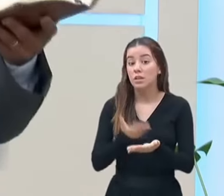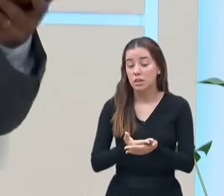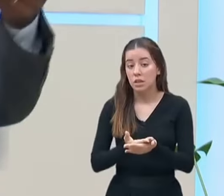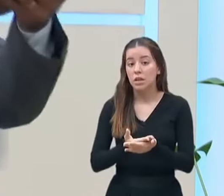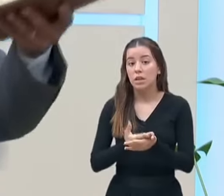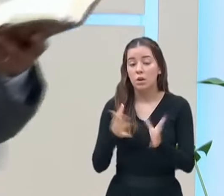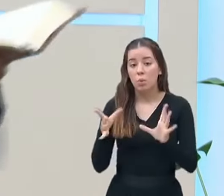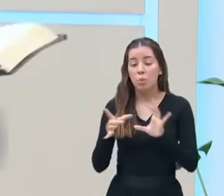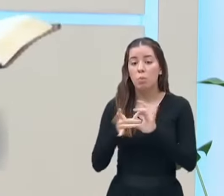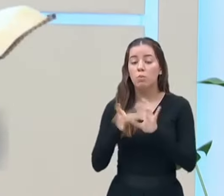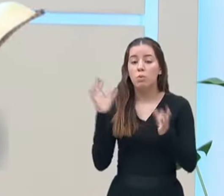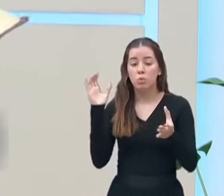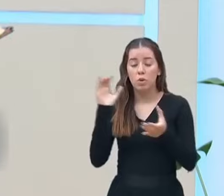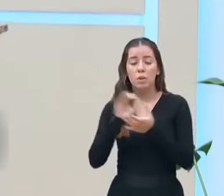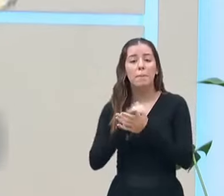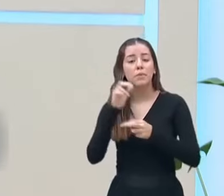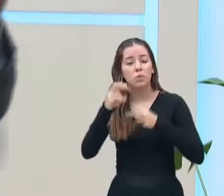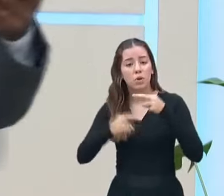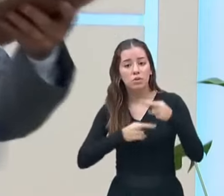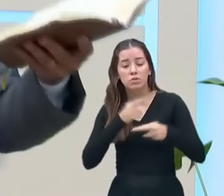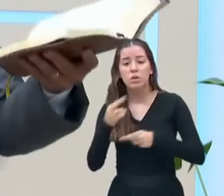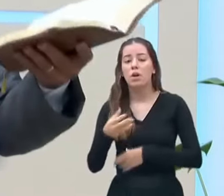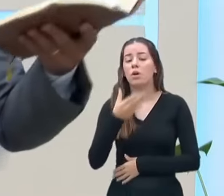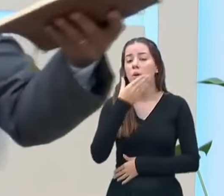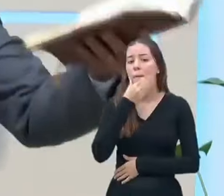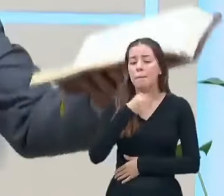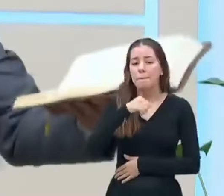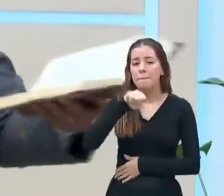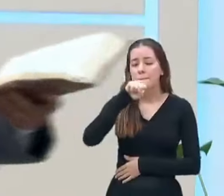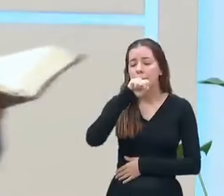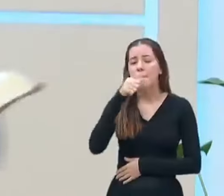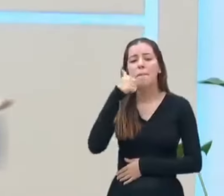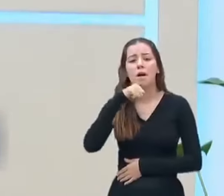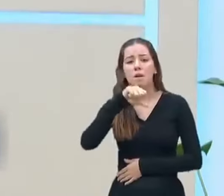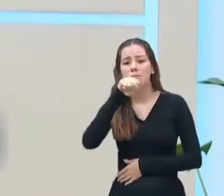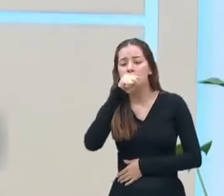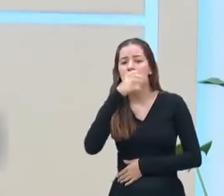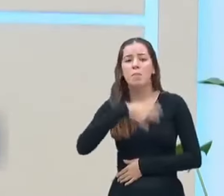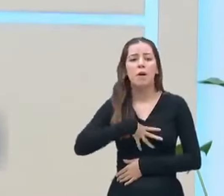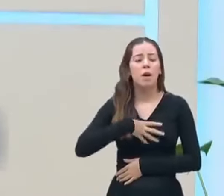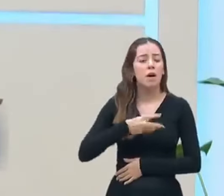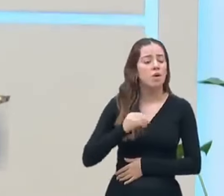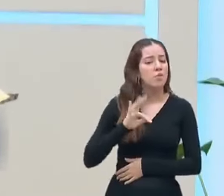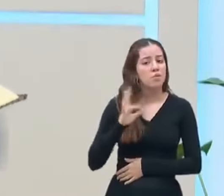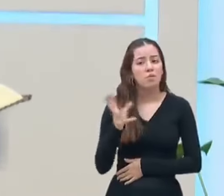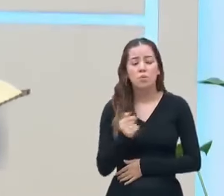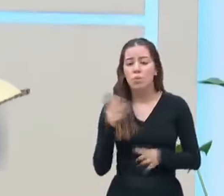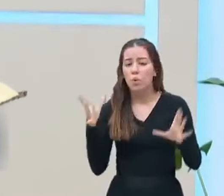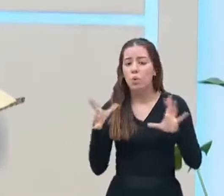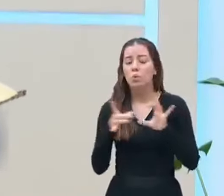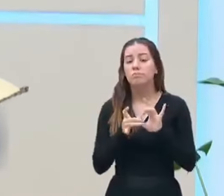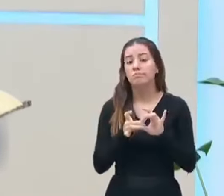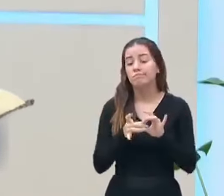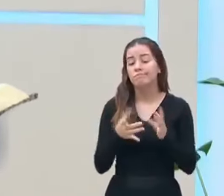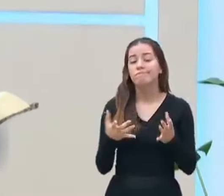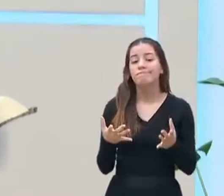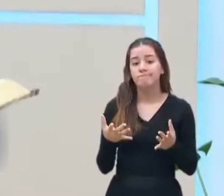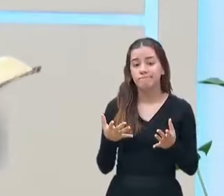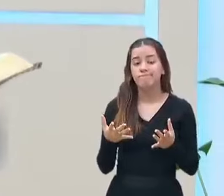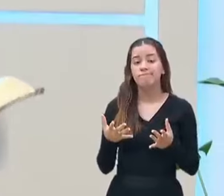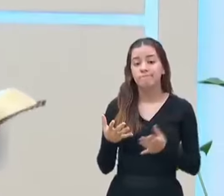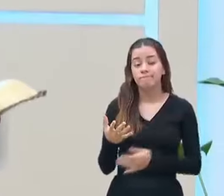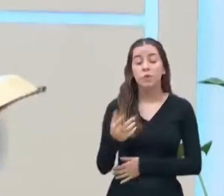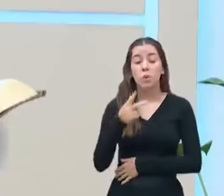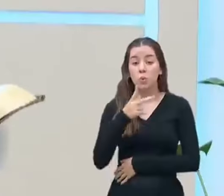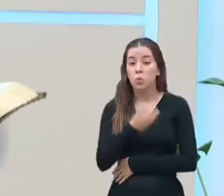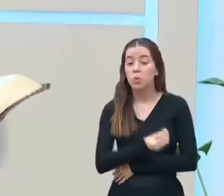ao esposo, vice-versa, os pais aos filhos e os filhos aos seus pais? Tua situação, só